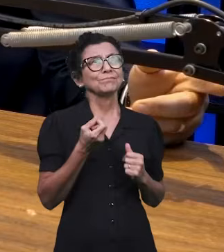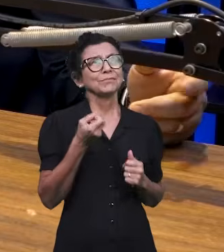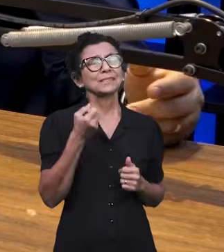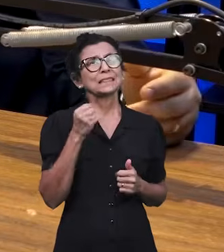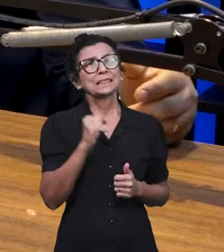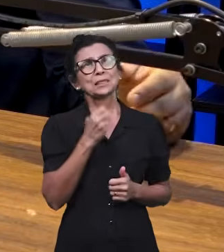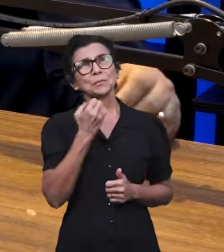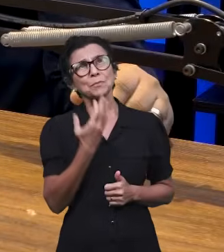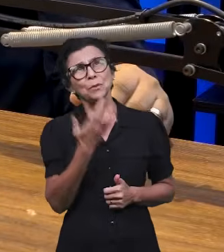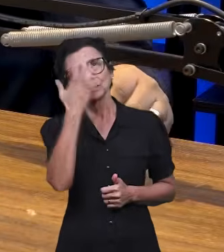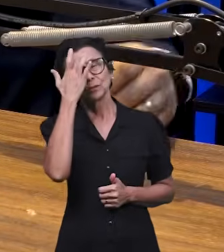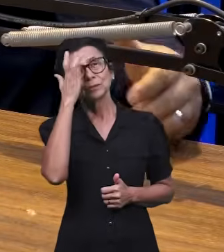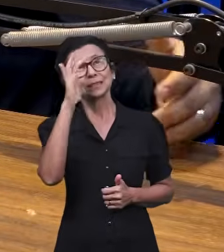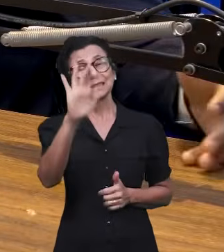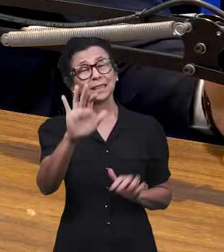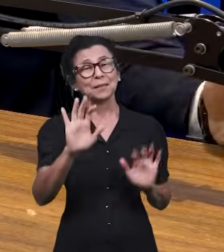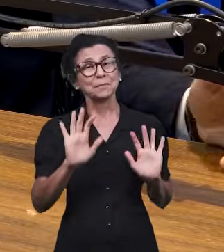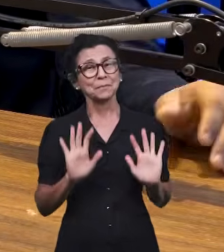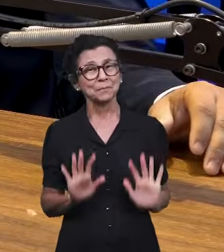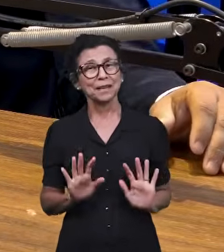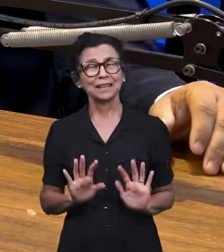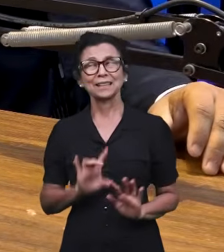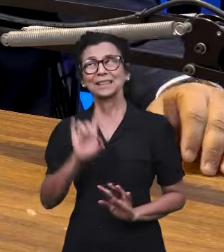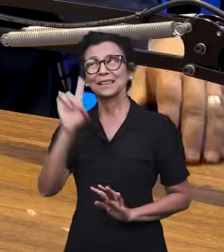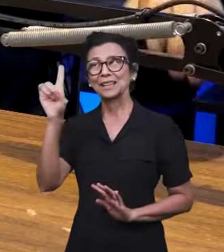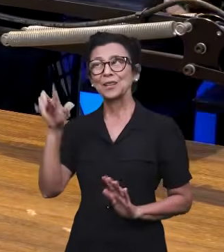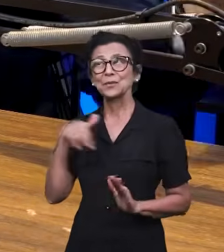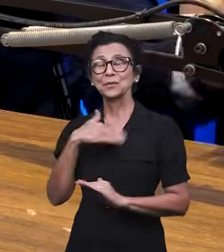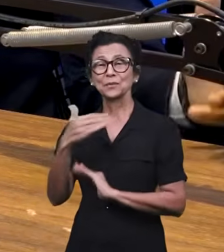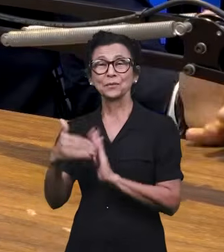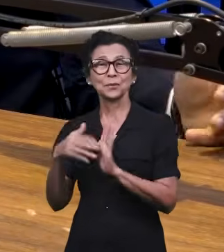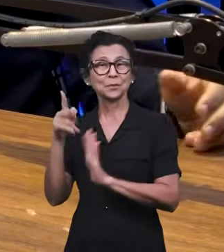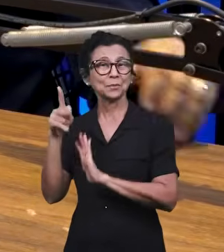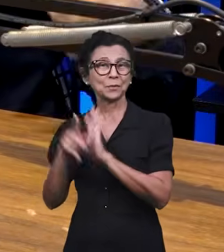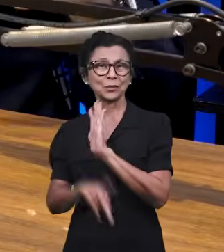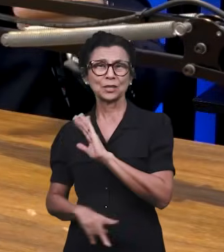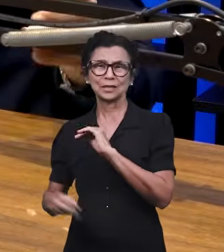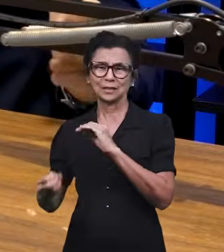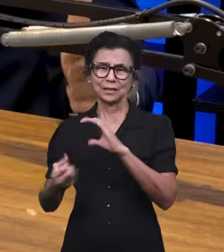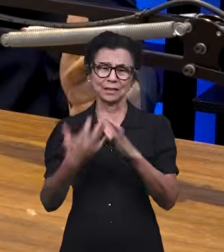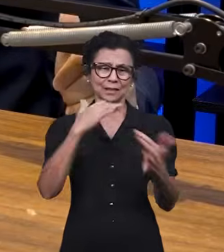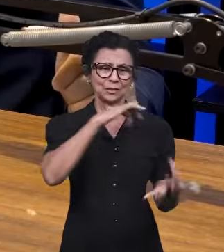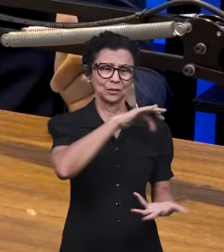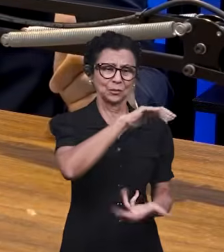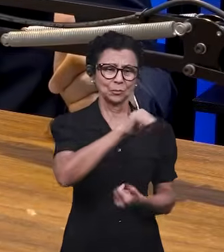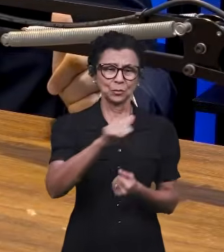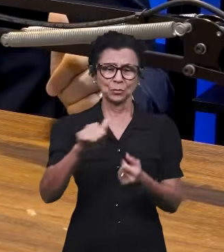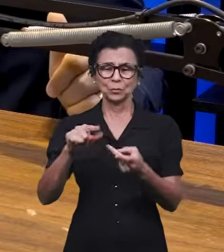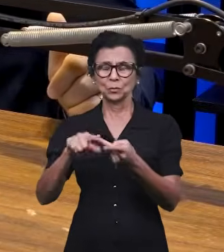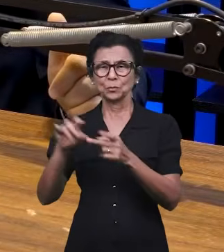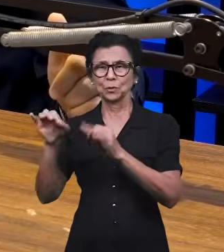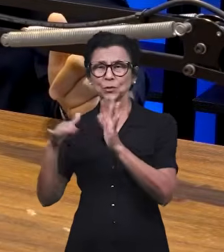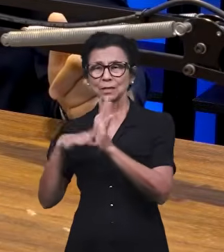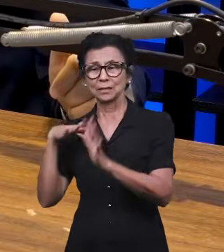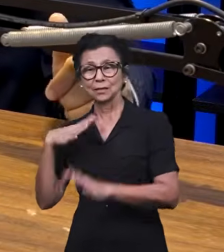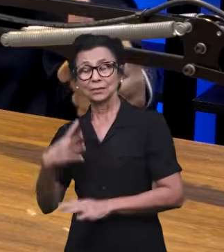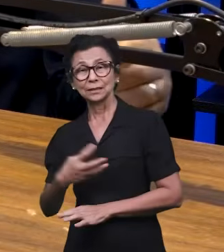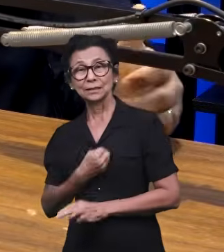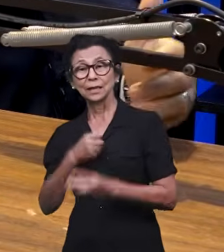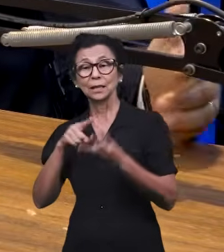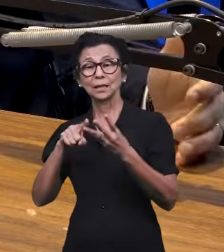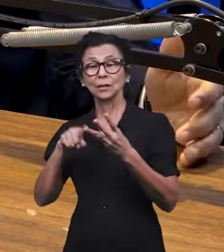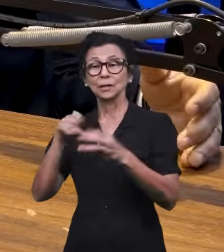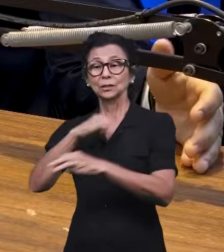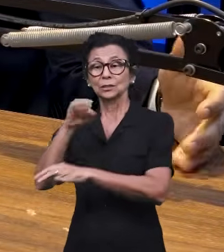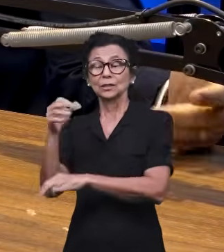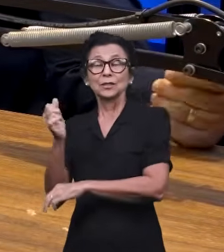para mim. Mas todo o projeto de Deus, desde a obra criadora, a obra redentora e a Nova Jerusalém, tudo